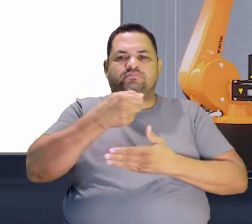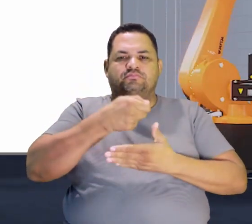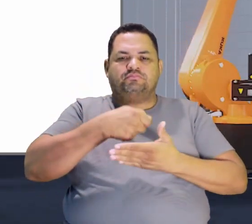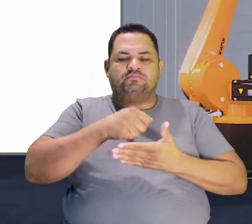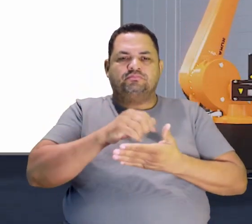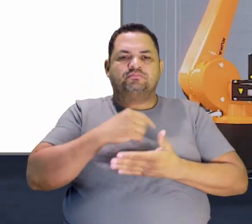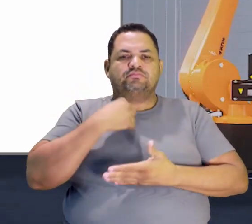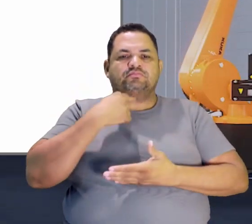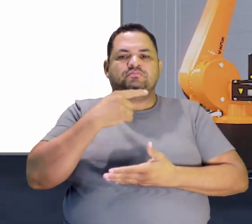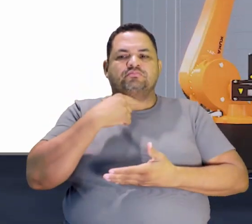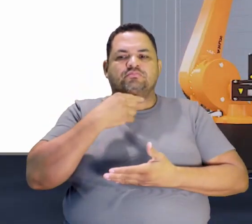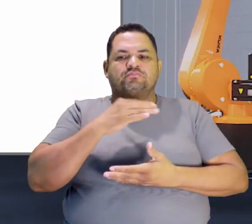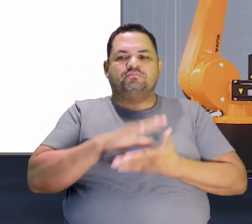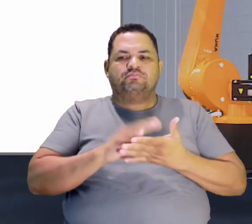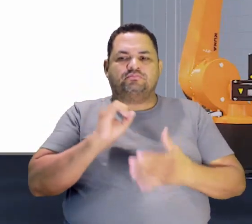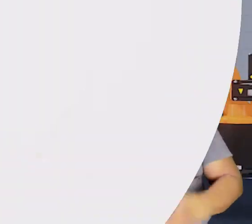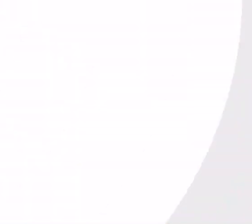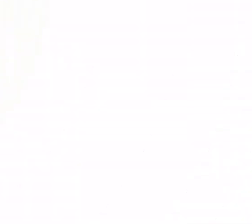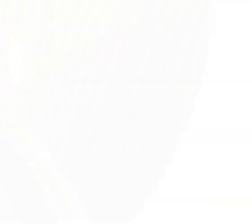dúvidas de vocês, ok?